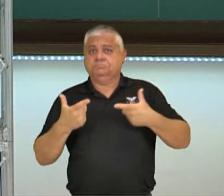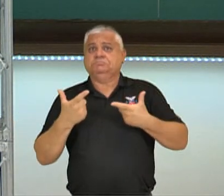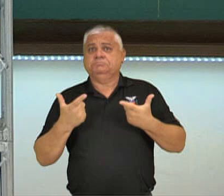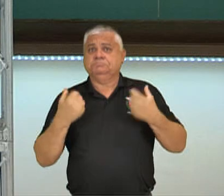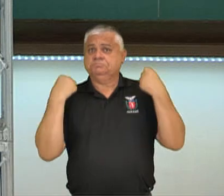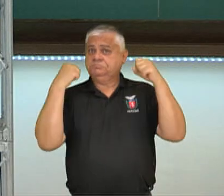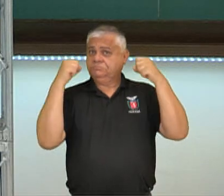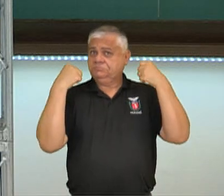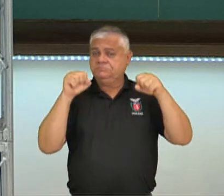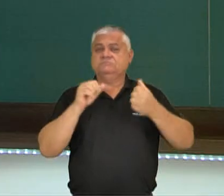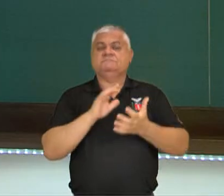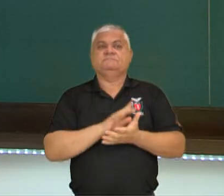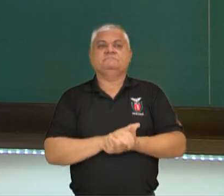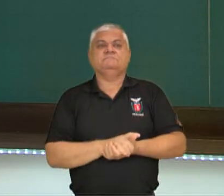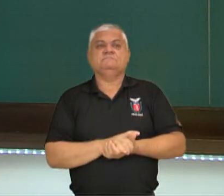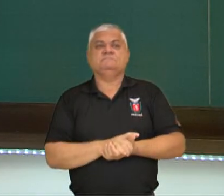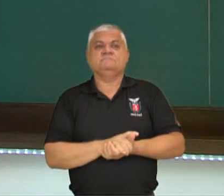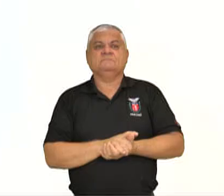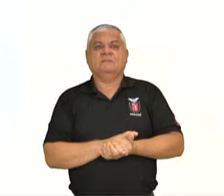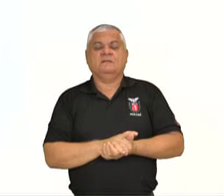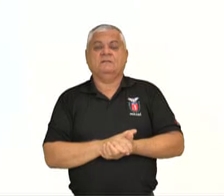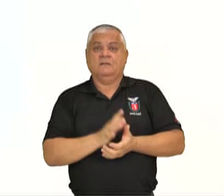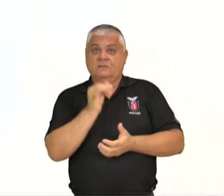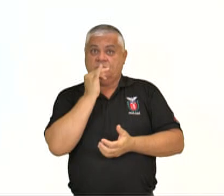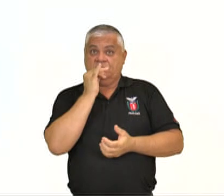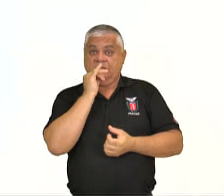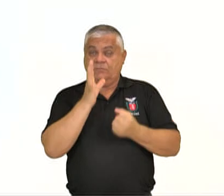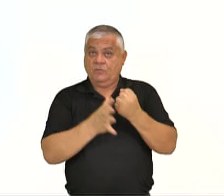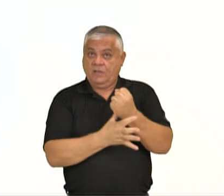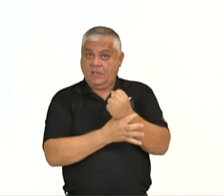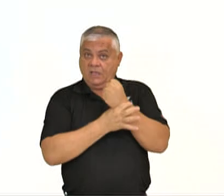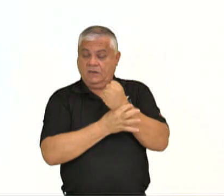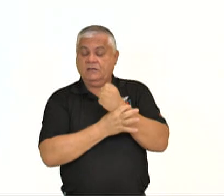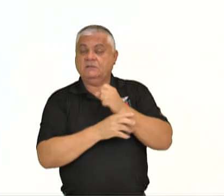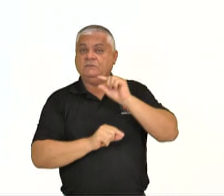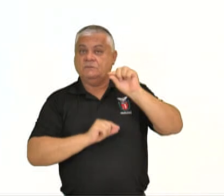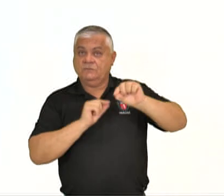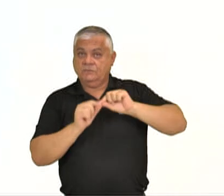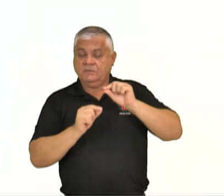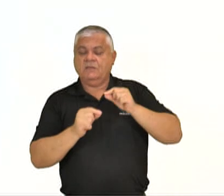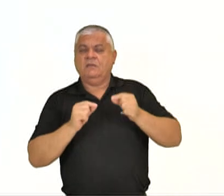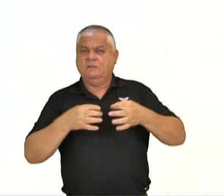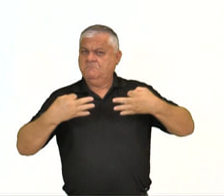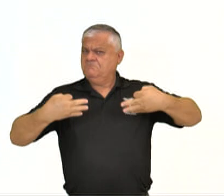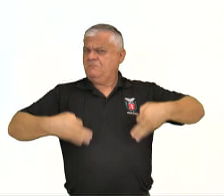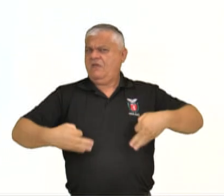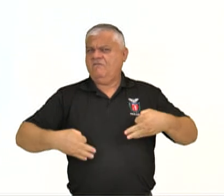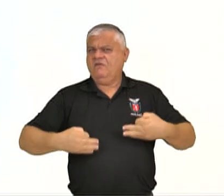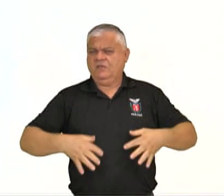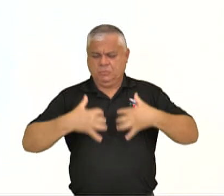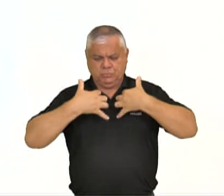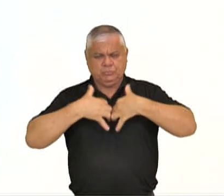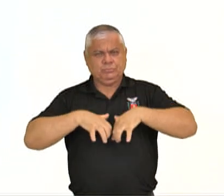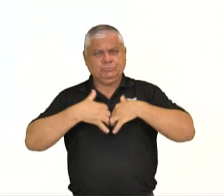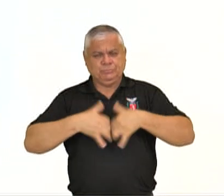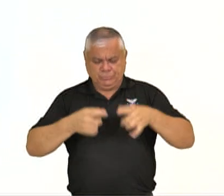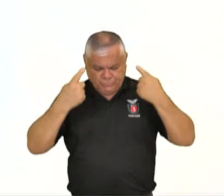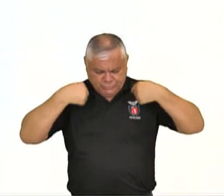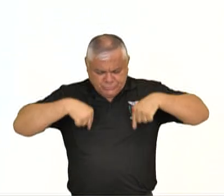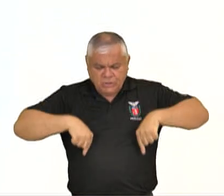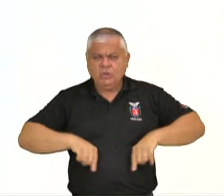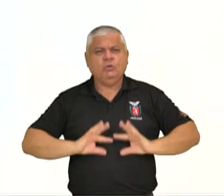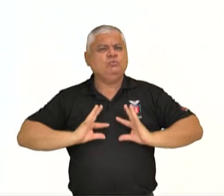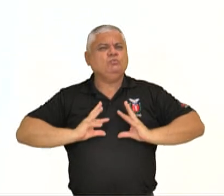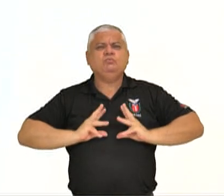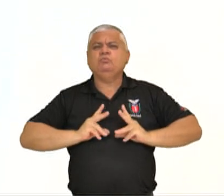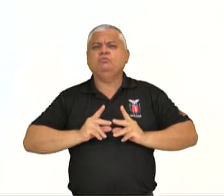físico. Então, uma das formas de garantir, né, esse perfeito funcionamento de todos